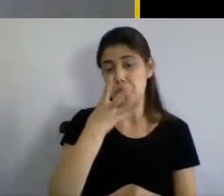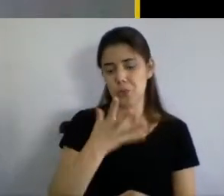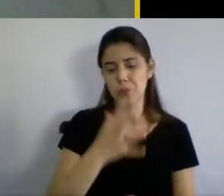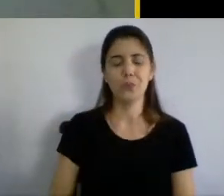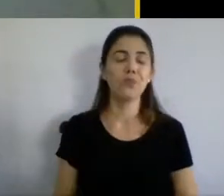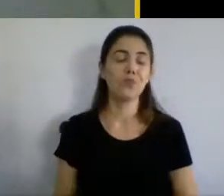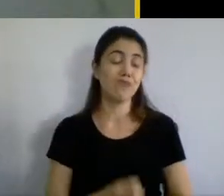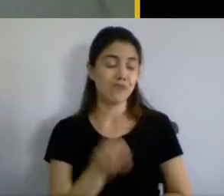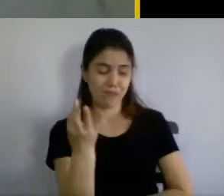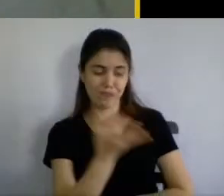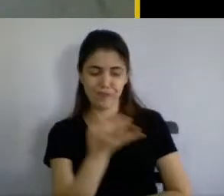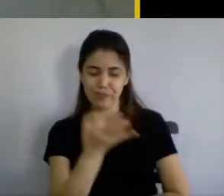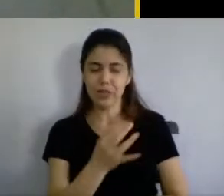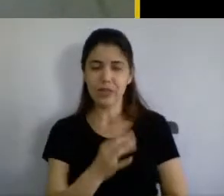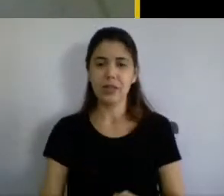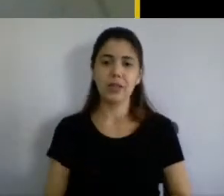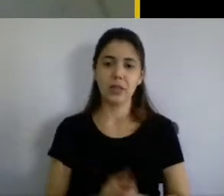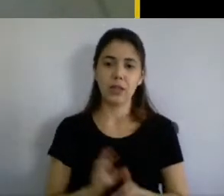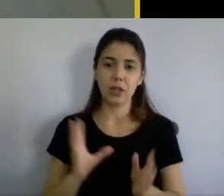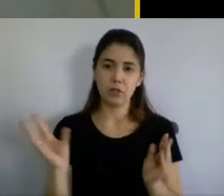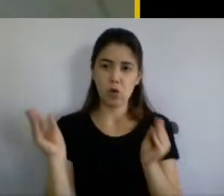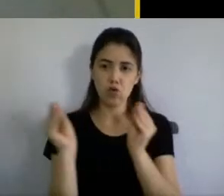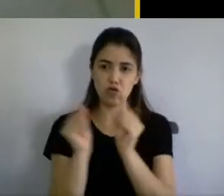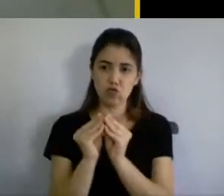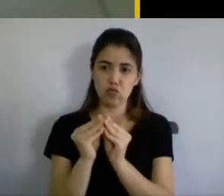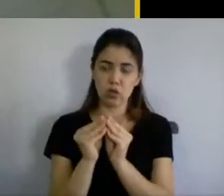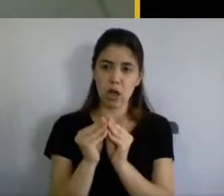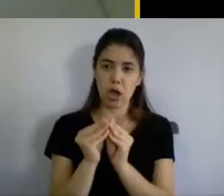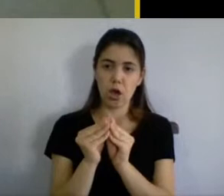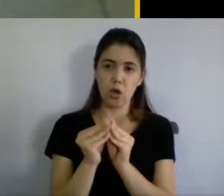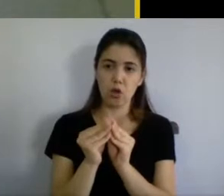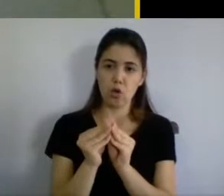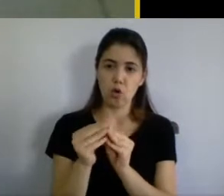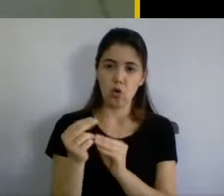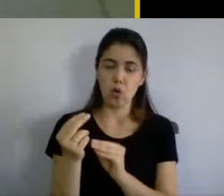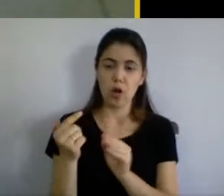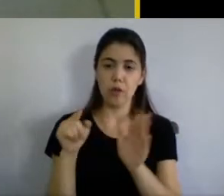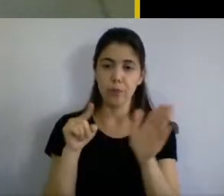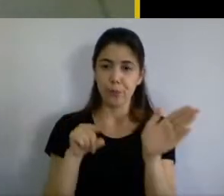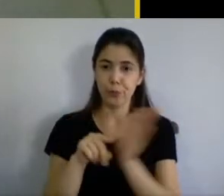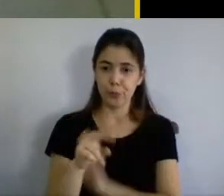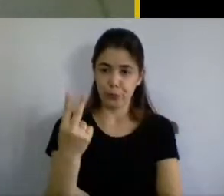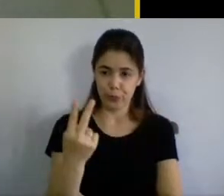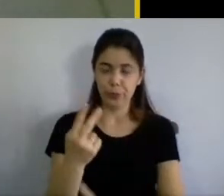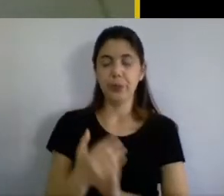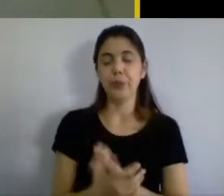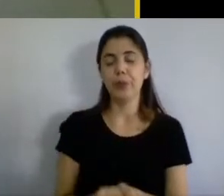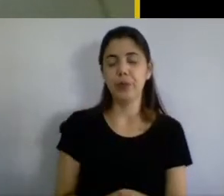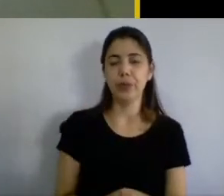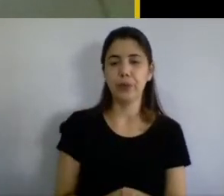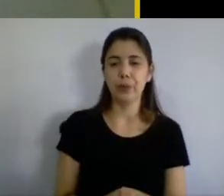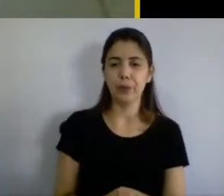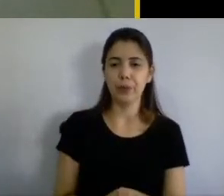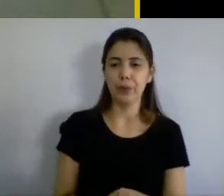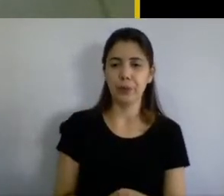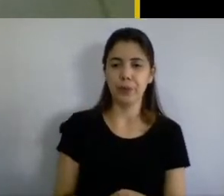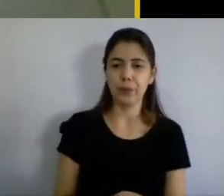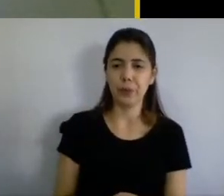Legal. Eu vou juntar duas questões aqui, porque elas estão, na verdade, pedidos de